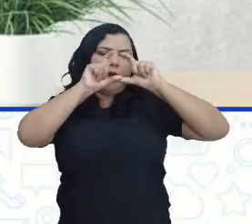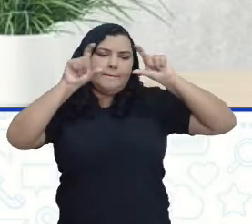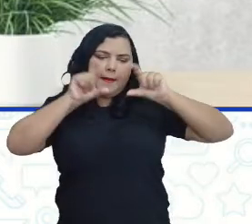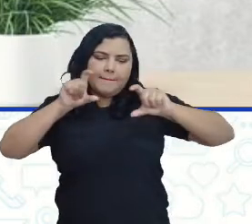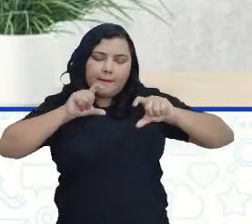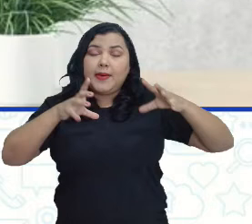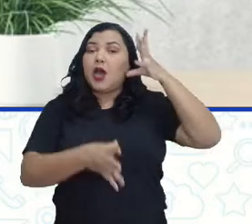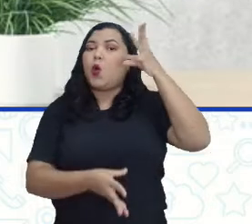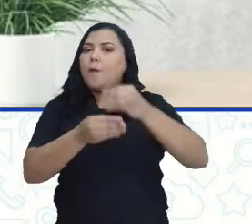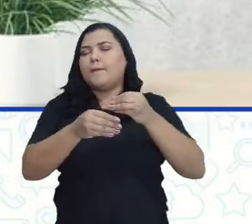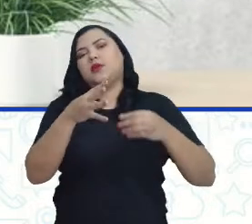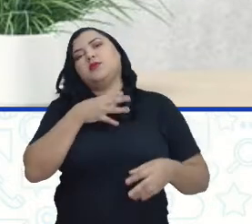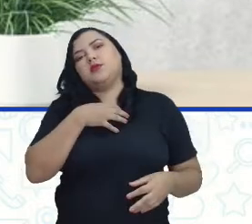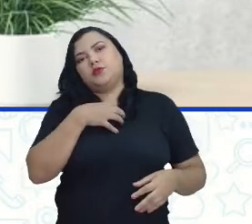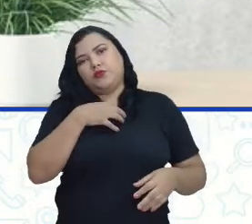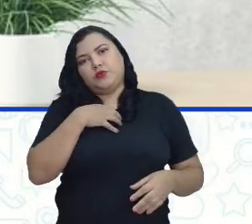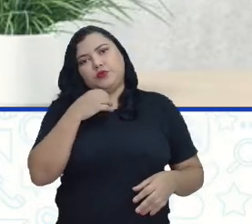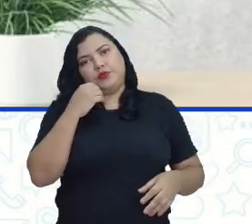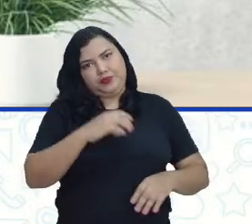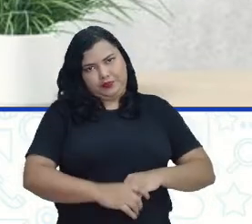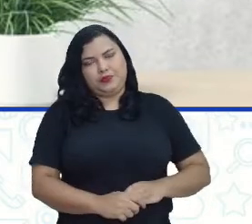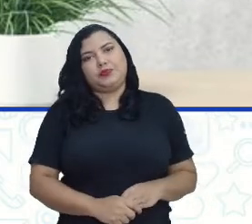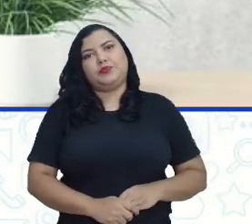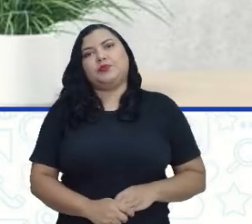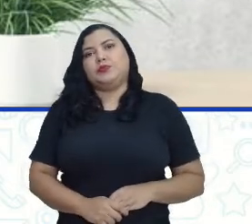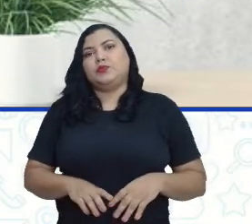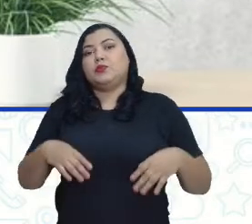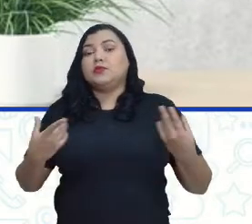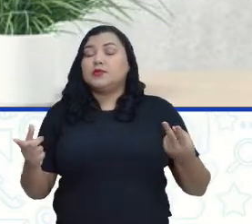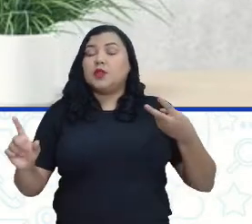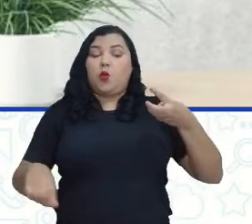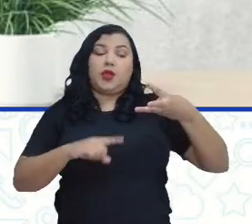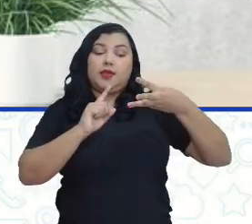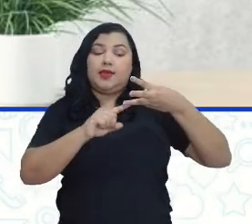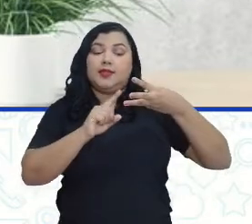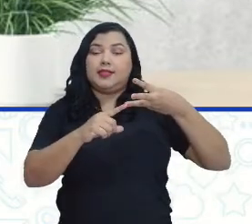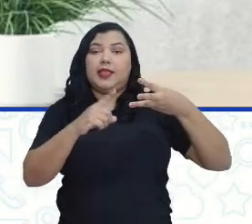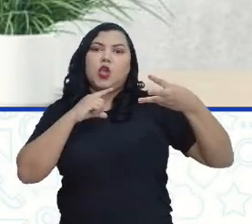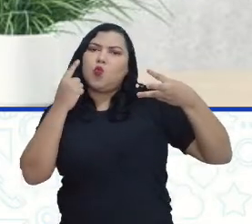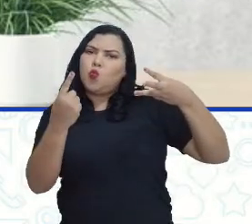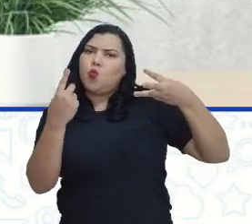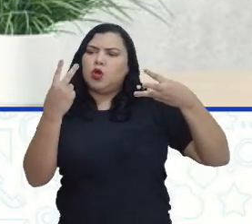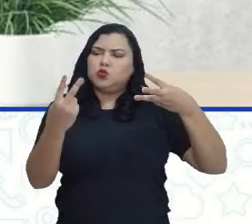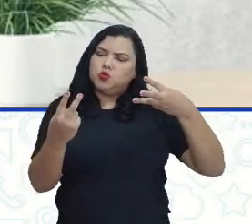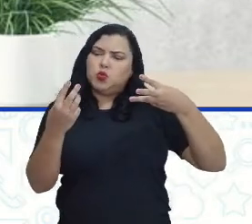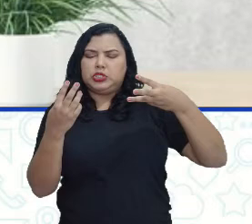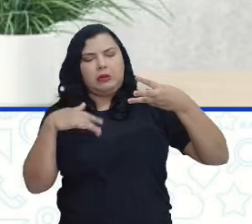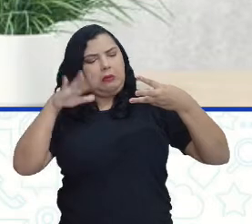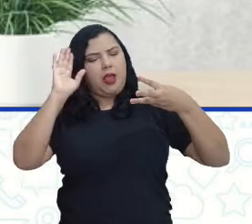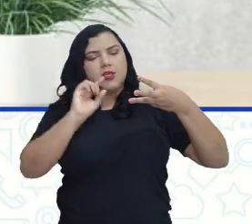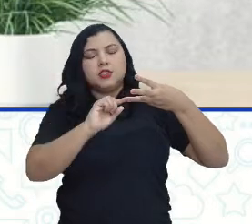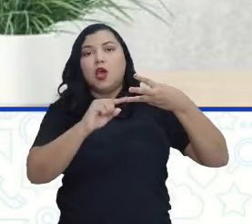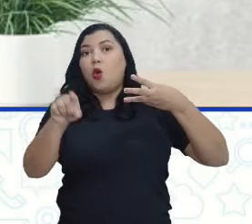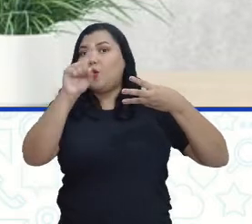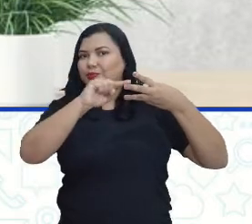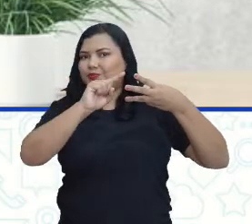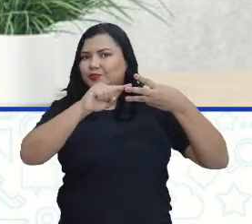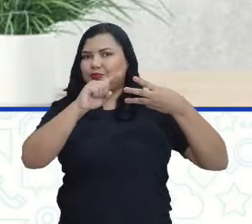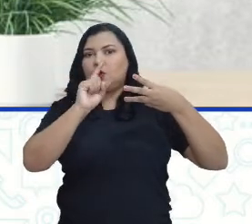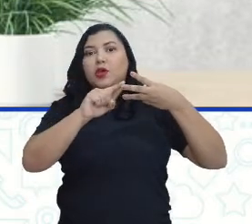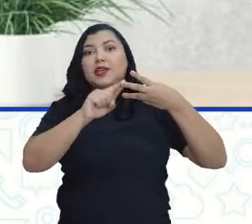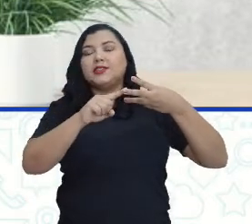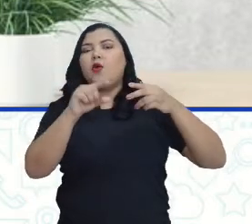no período, você vai ter uma ou mais orações. E o que são orações? São frases verbais. E o que é